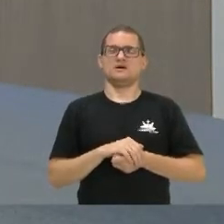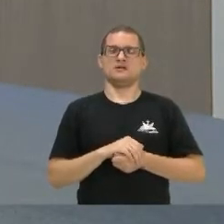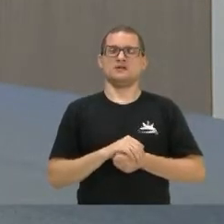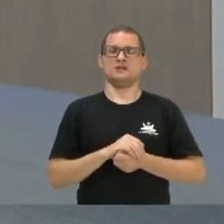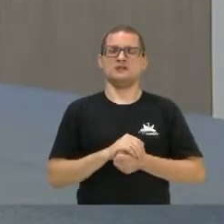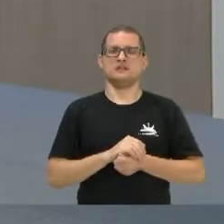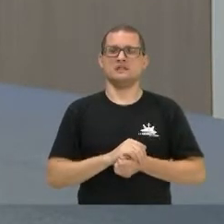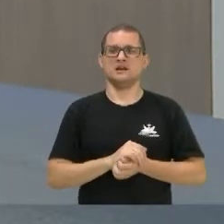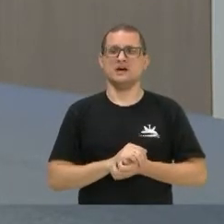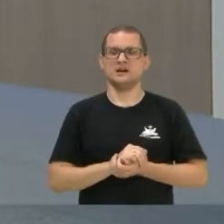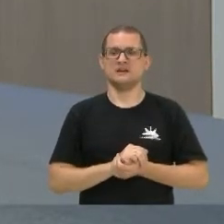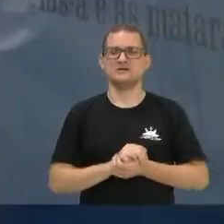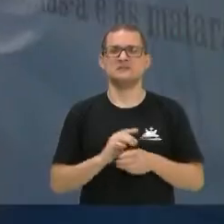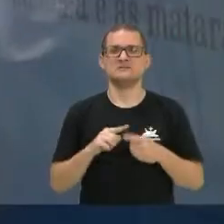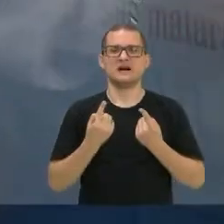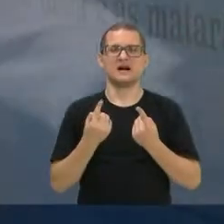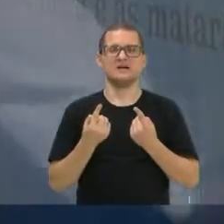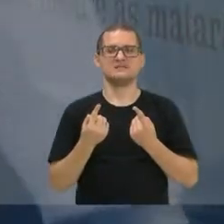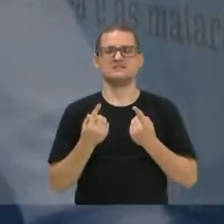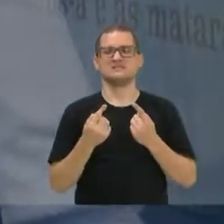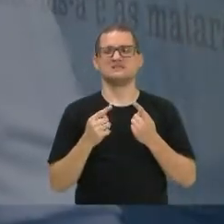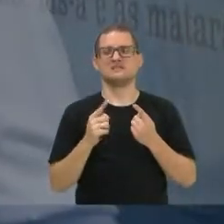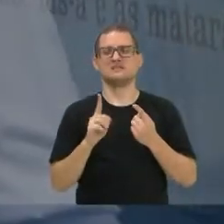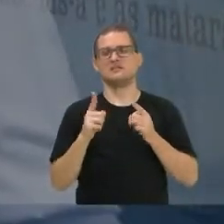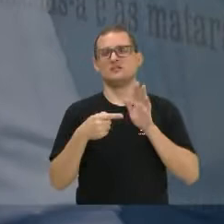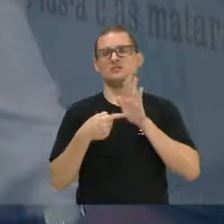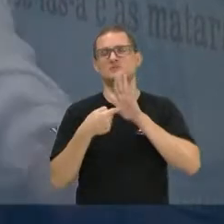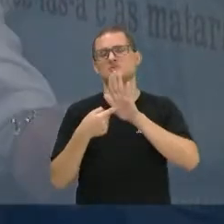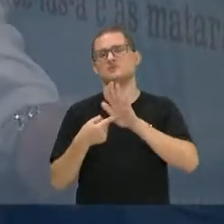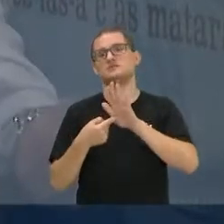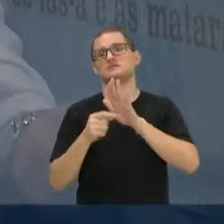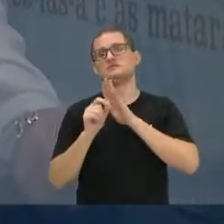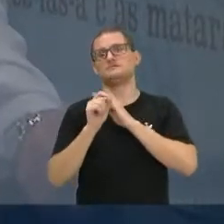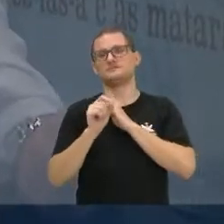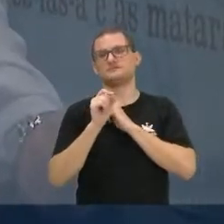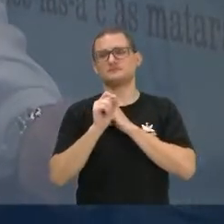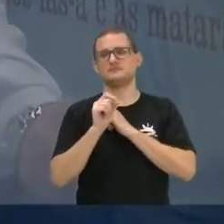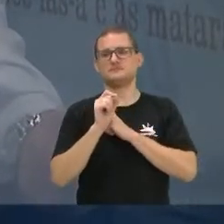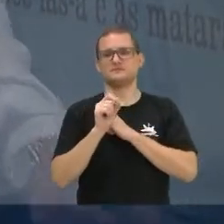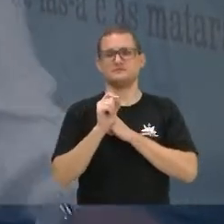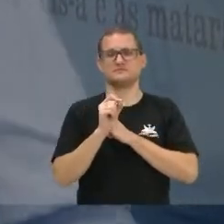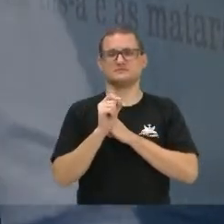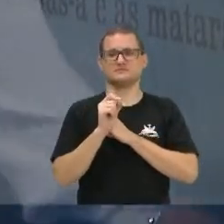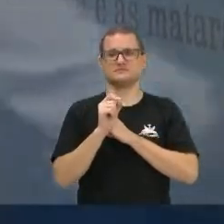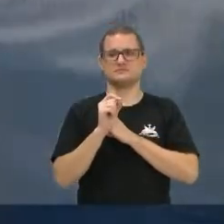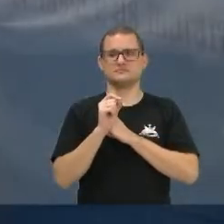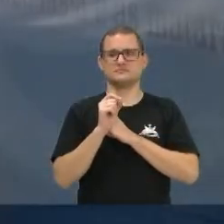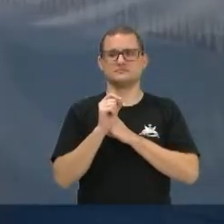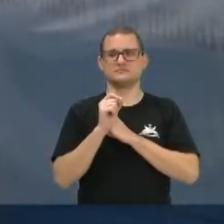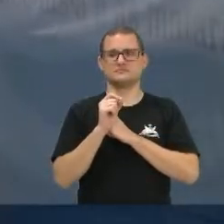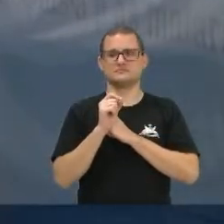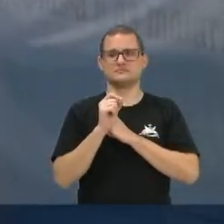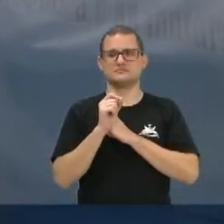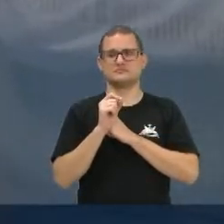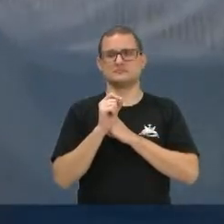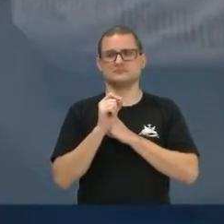não destacou com o testemunho qual é porém